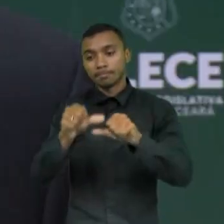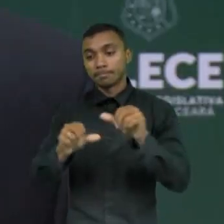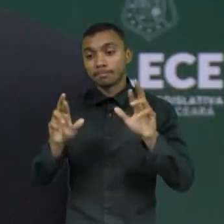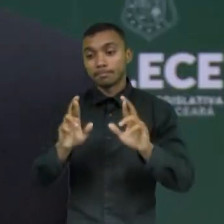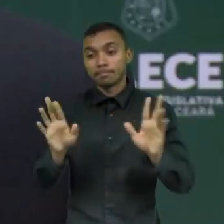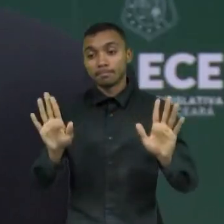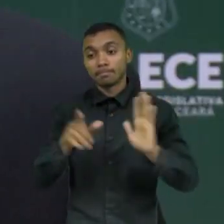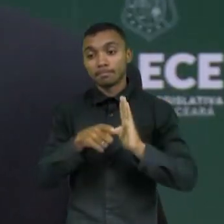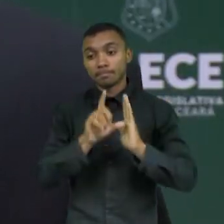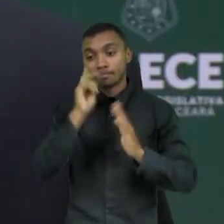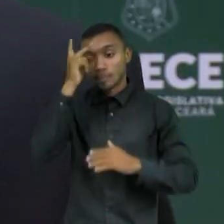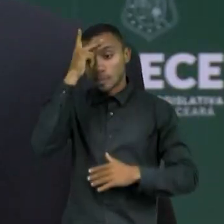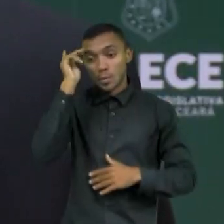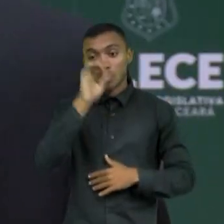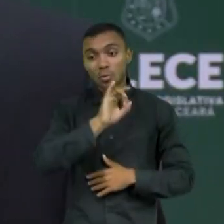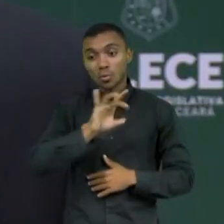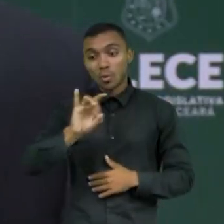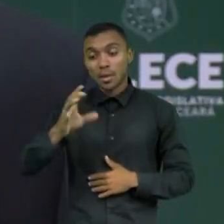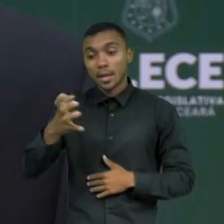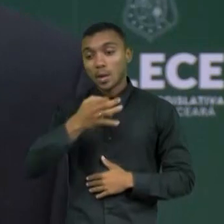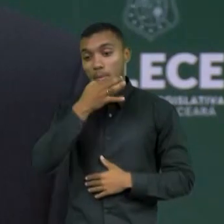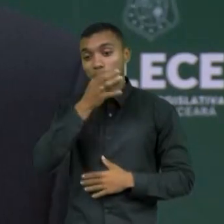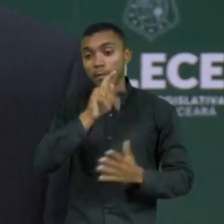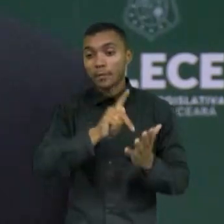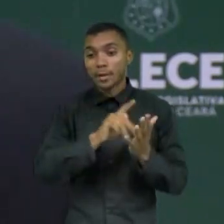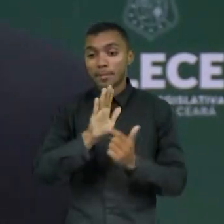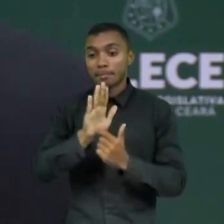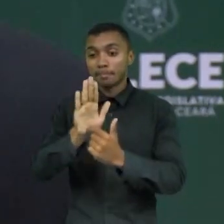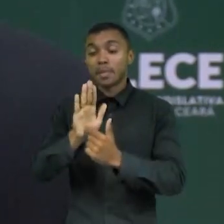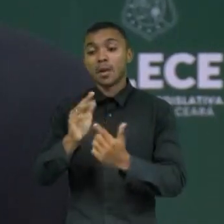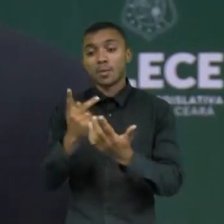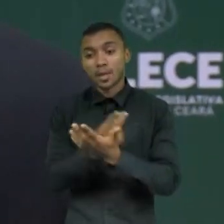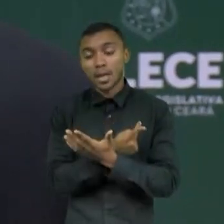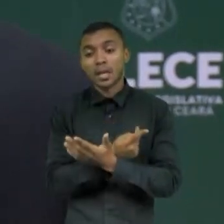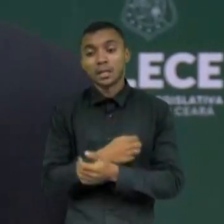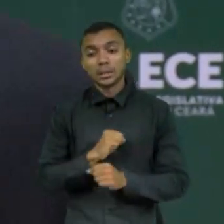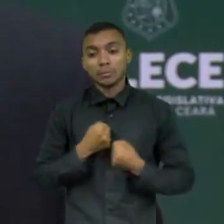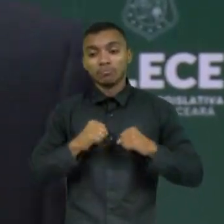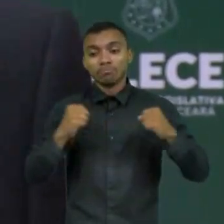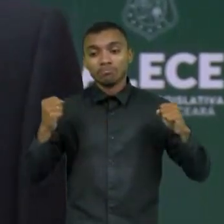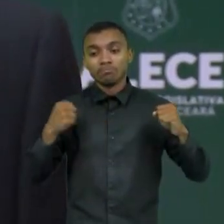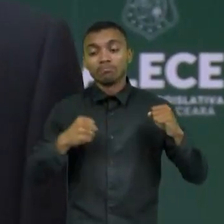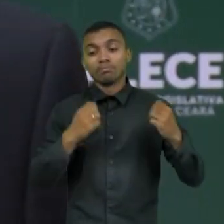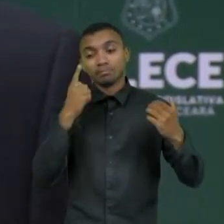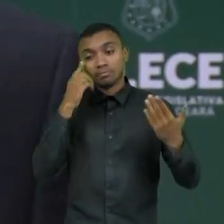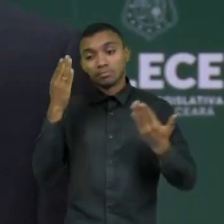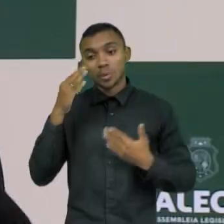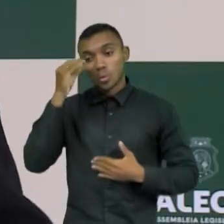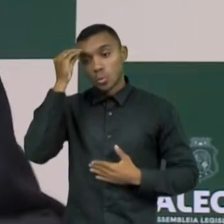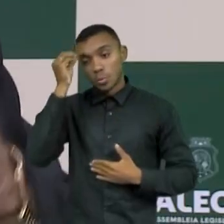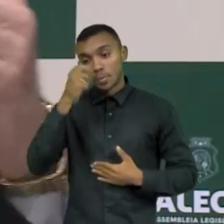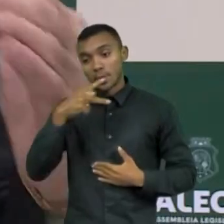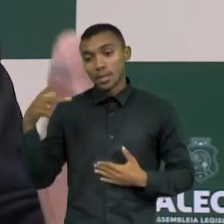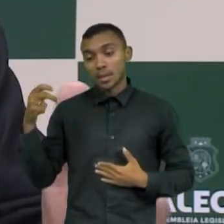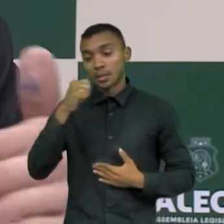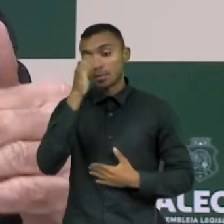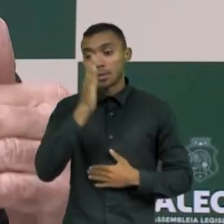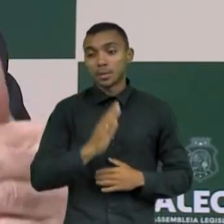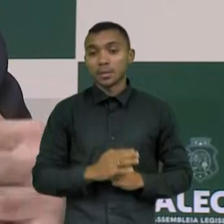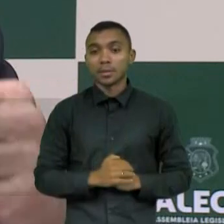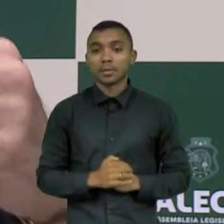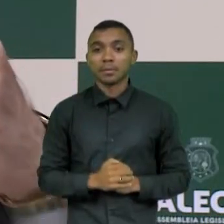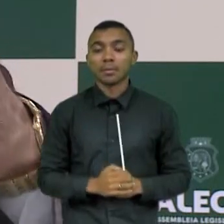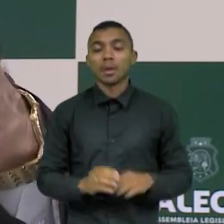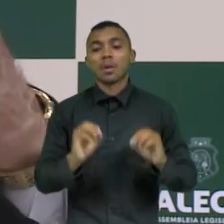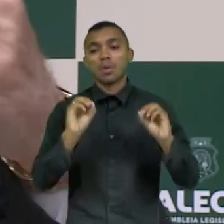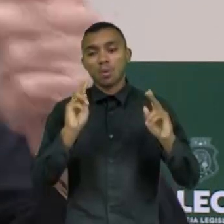quer impor a sua verdade, gerando um clima de ódio estimulado pelo presidente da República. Você pode até